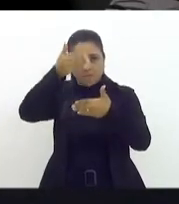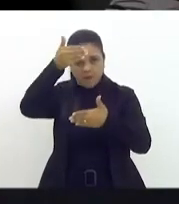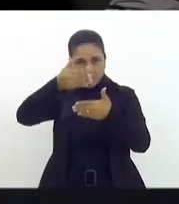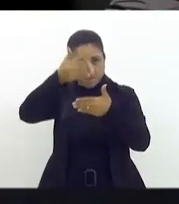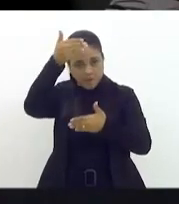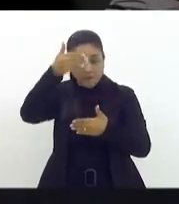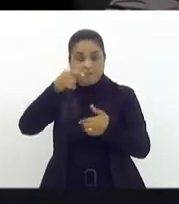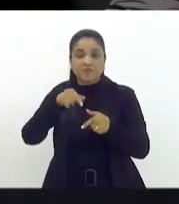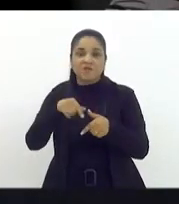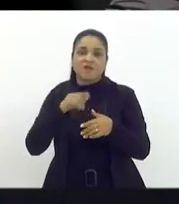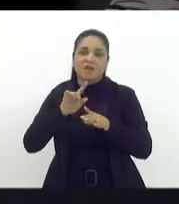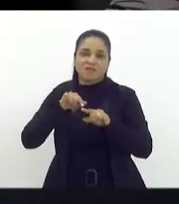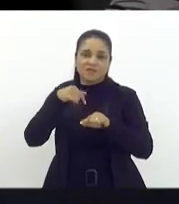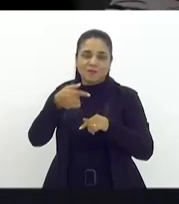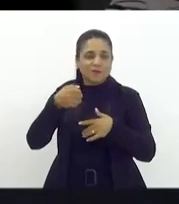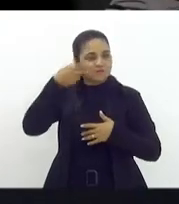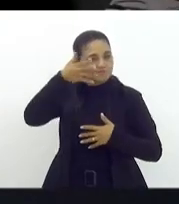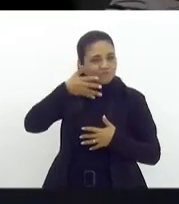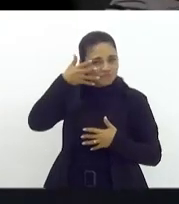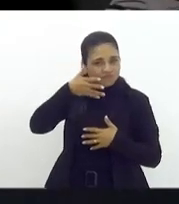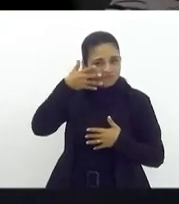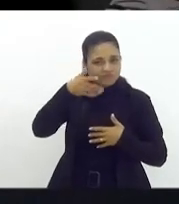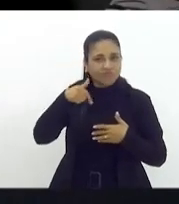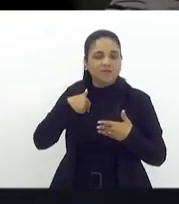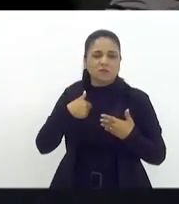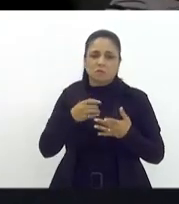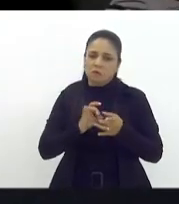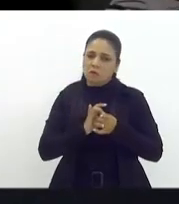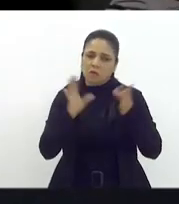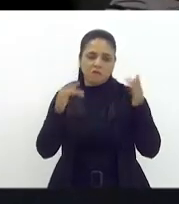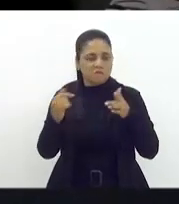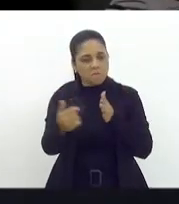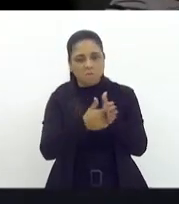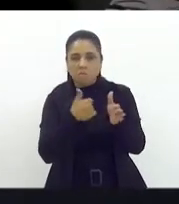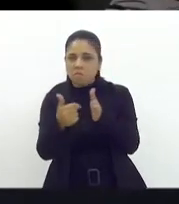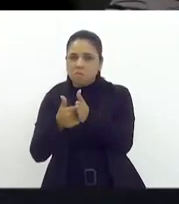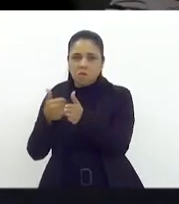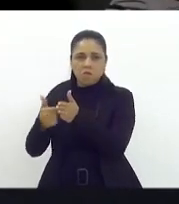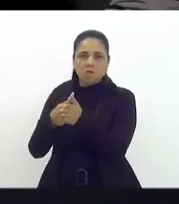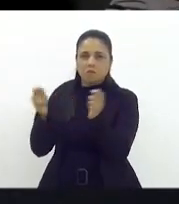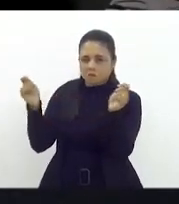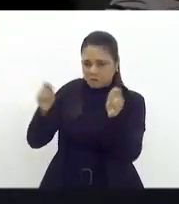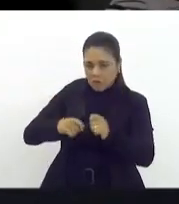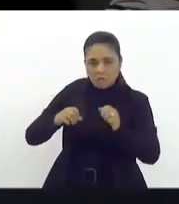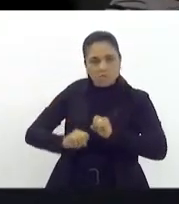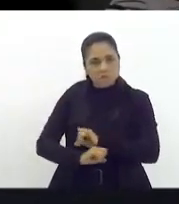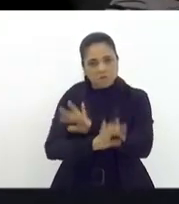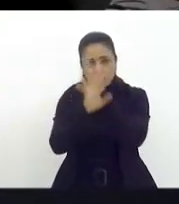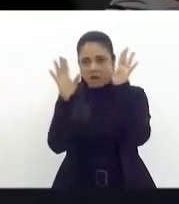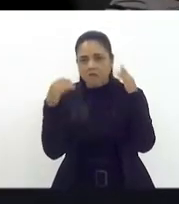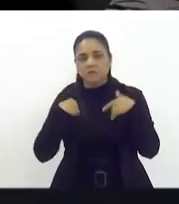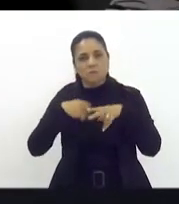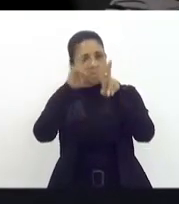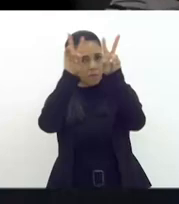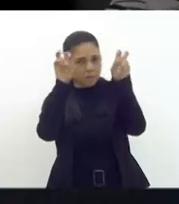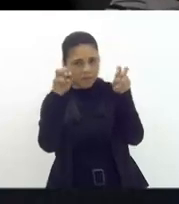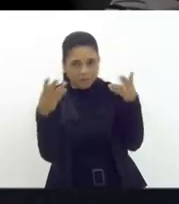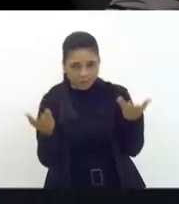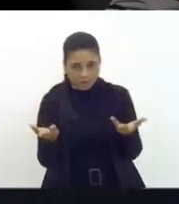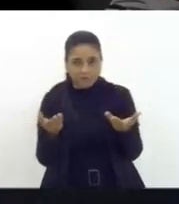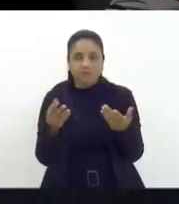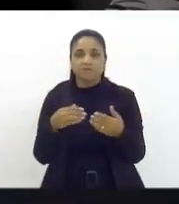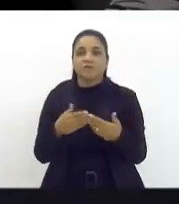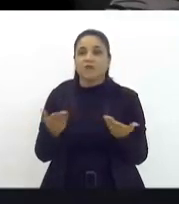dessa minha fala eu fico à disposição para né perguntas enfim esclarecimentos sobre o que eu vou trazer eu queria